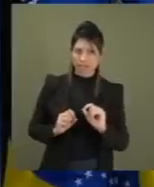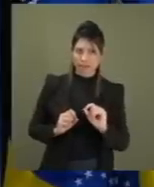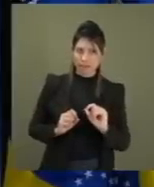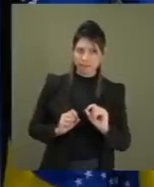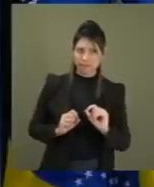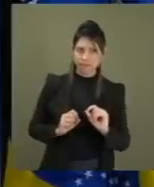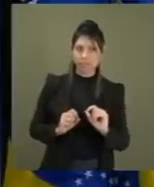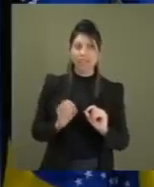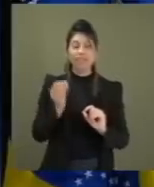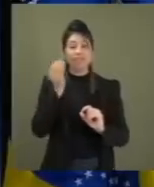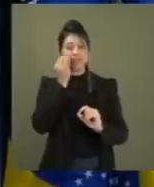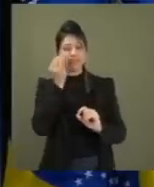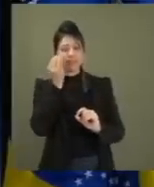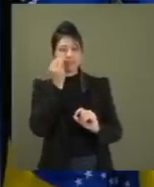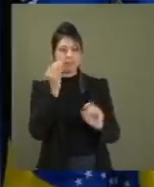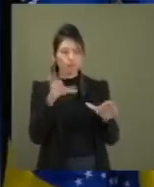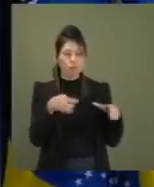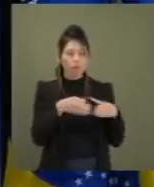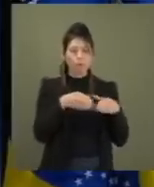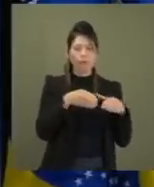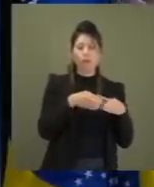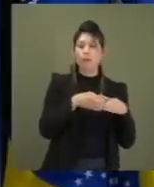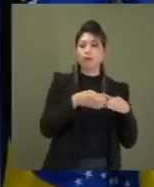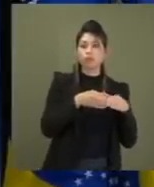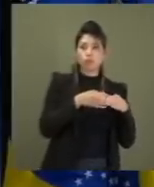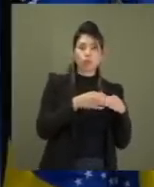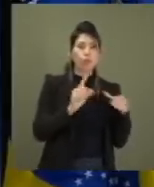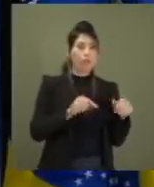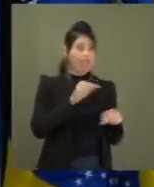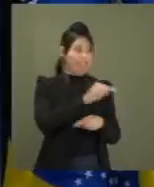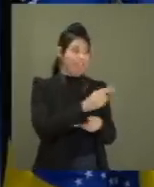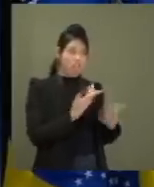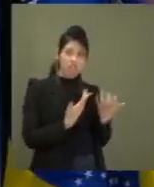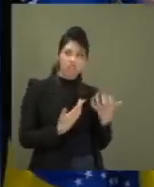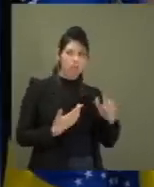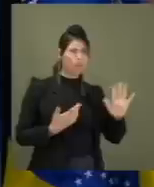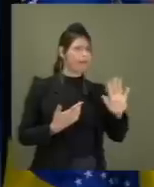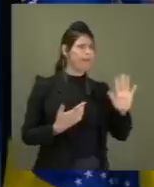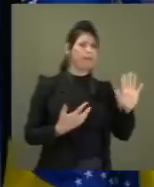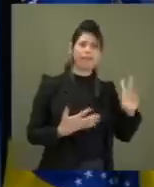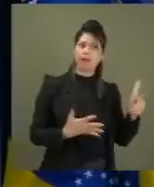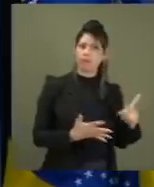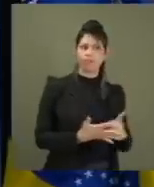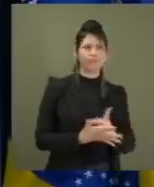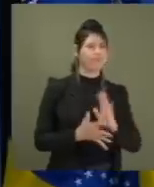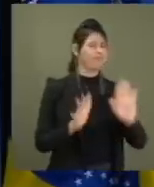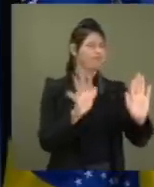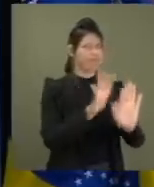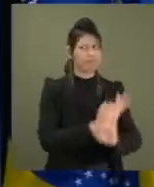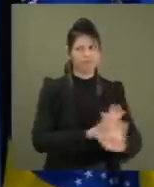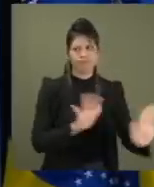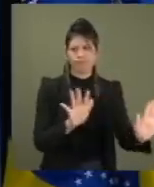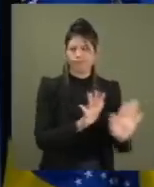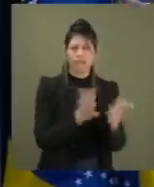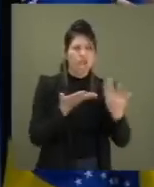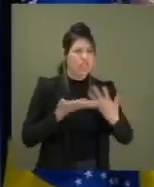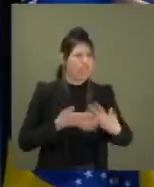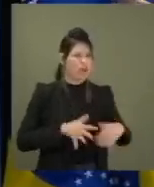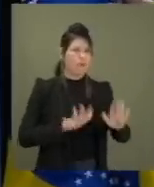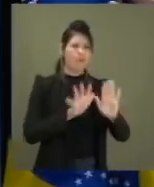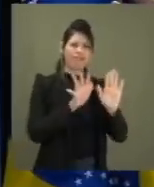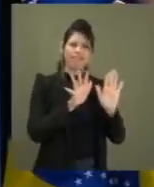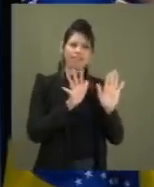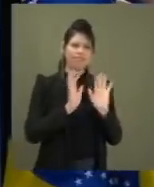dos seus membros o que ele não queria de jeito nenhum de jeito nenhum